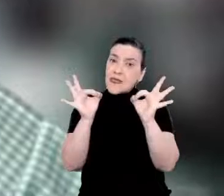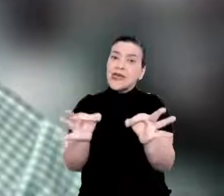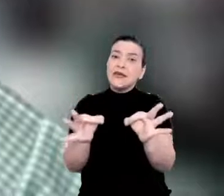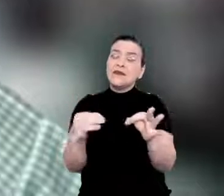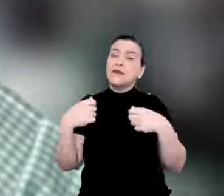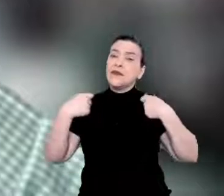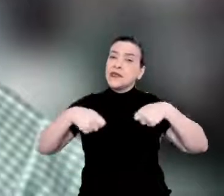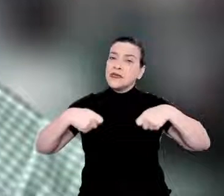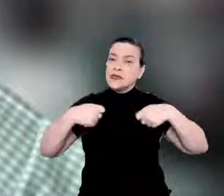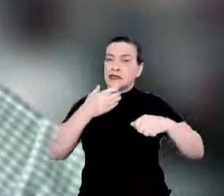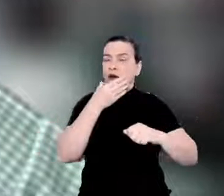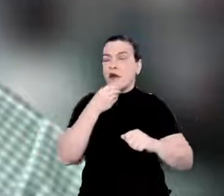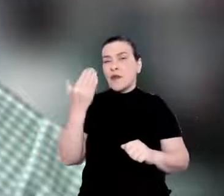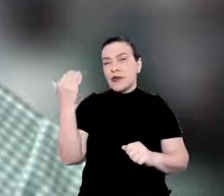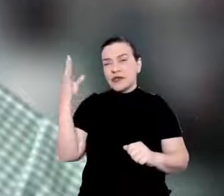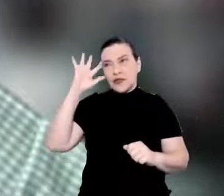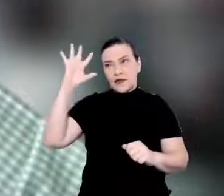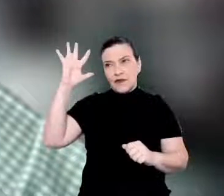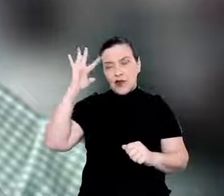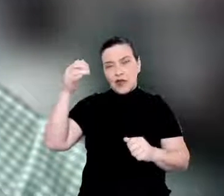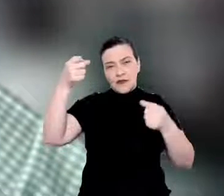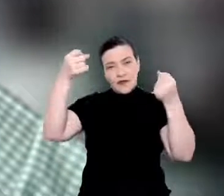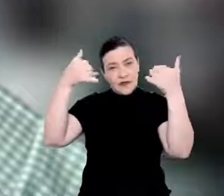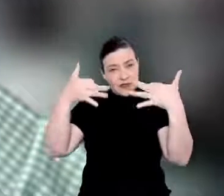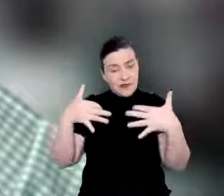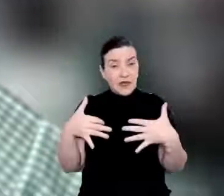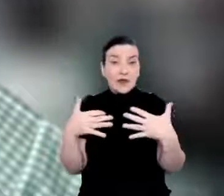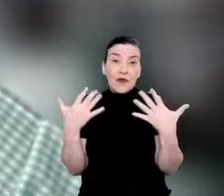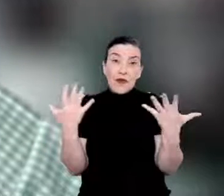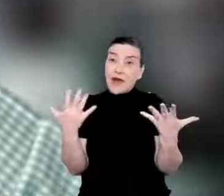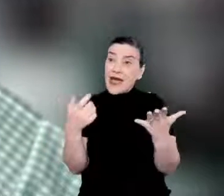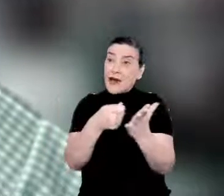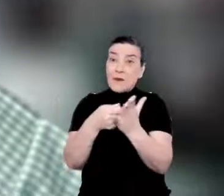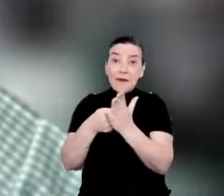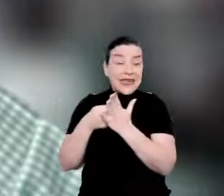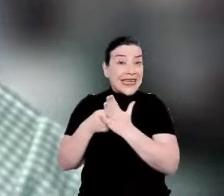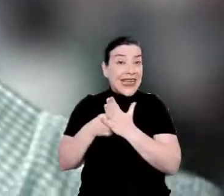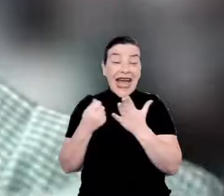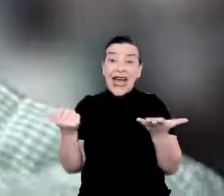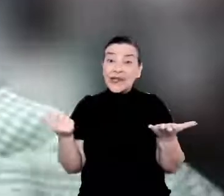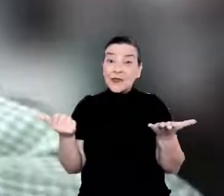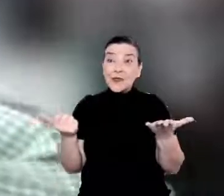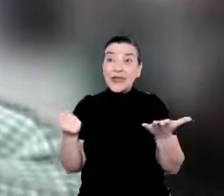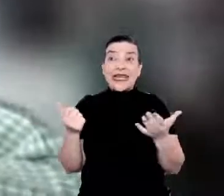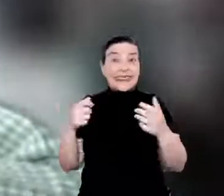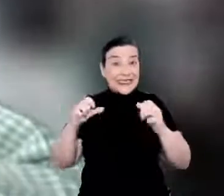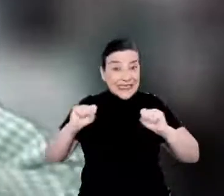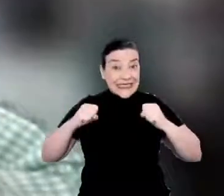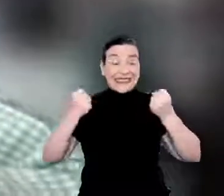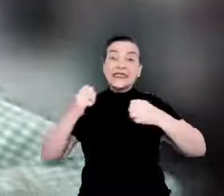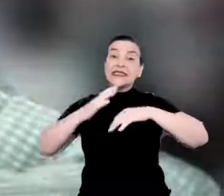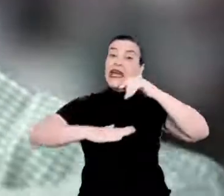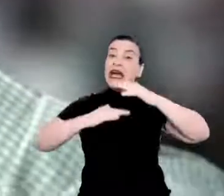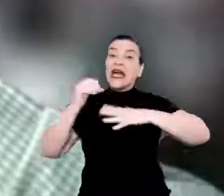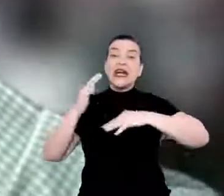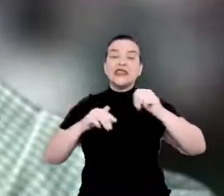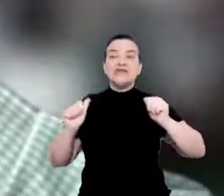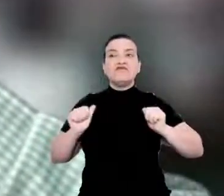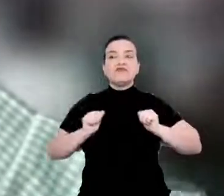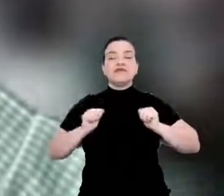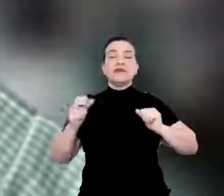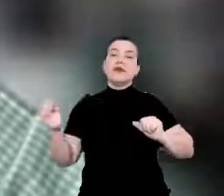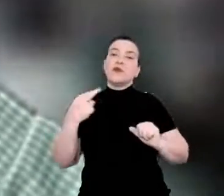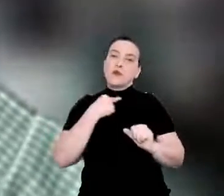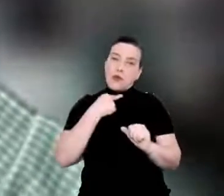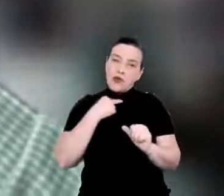filósofo, que diz que algo tem que ser algo que nos obrigue a agir, e não o fazendo estariam sendo não morais, no